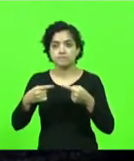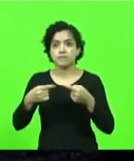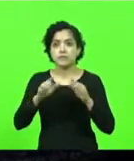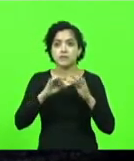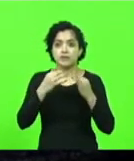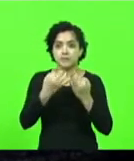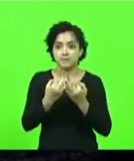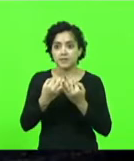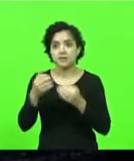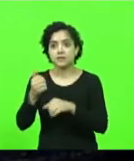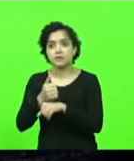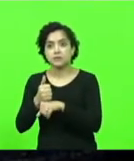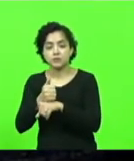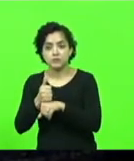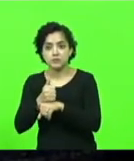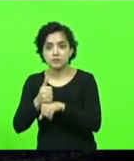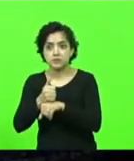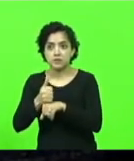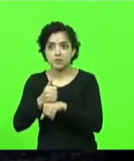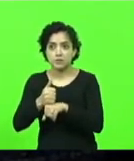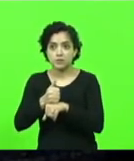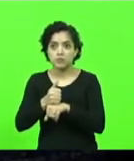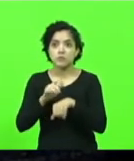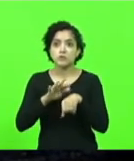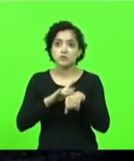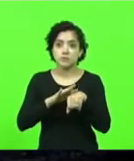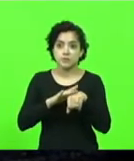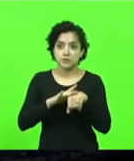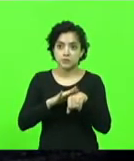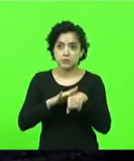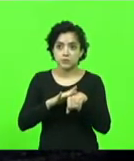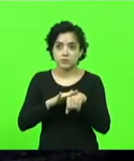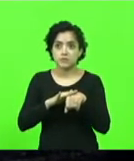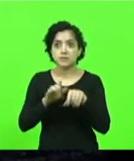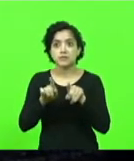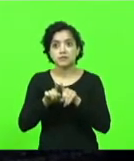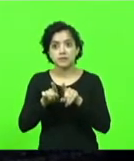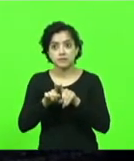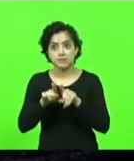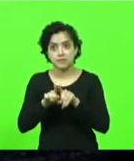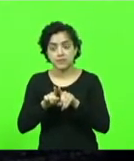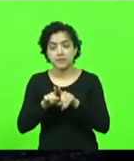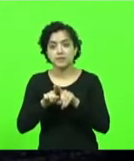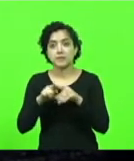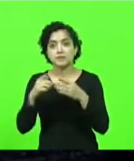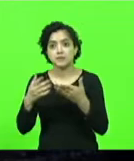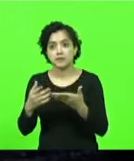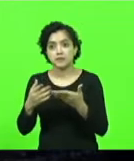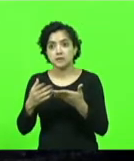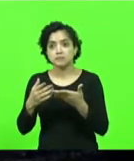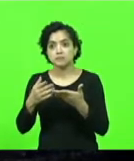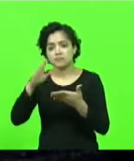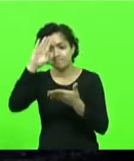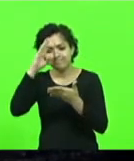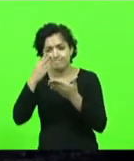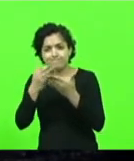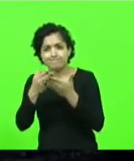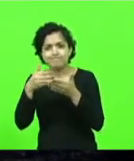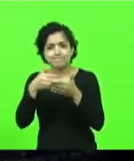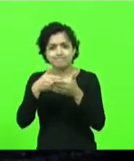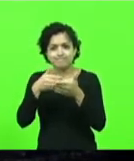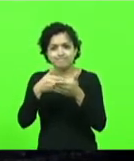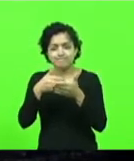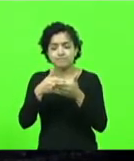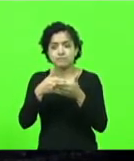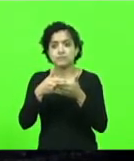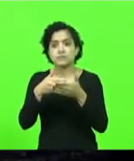família na profissão sobre a doença e extenuante e sobre as crenças limitantes É nisso